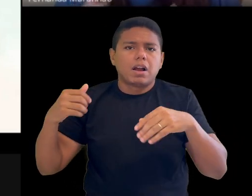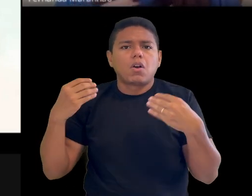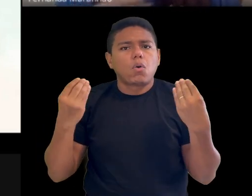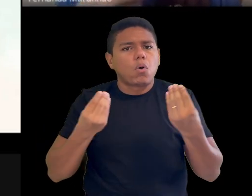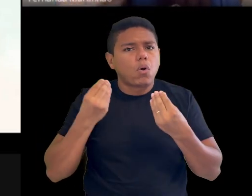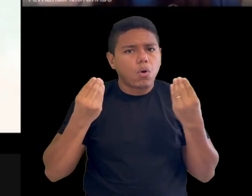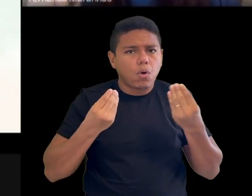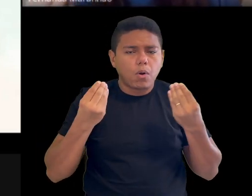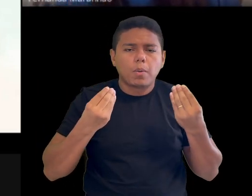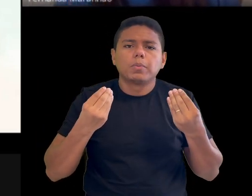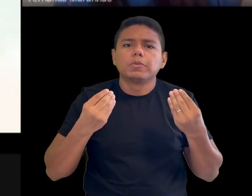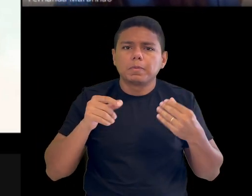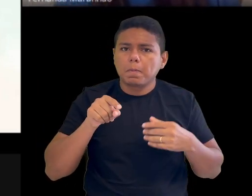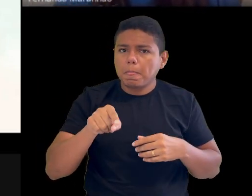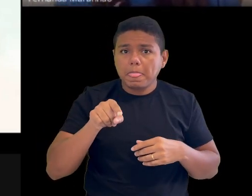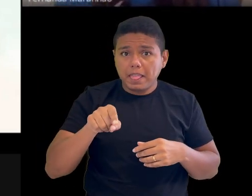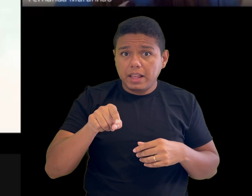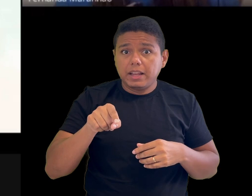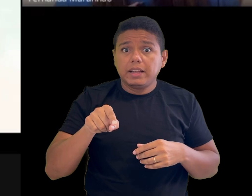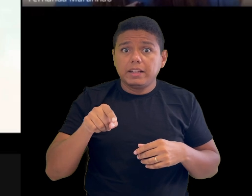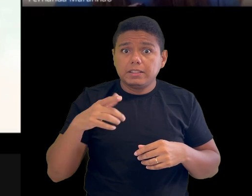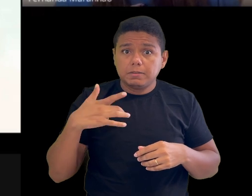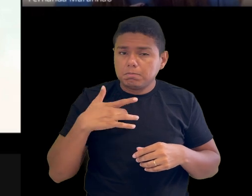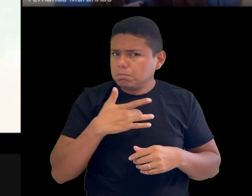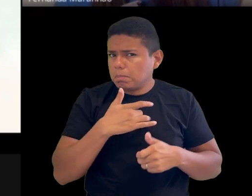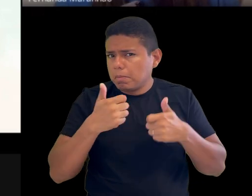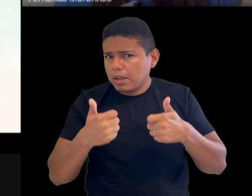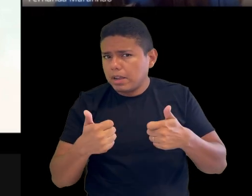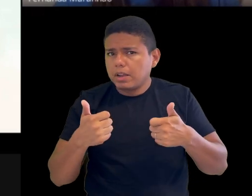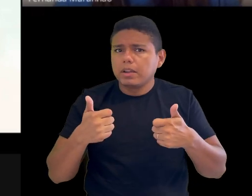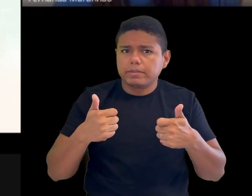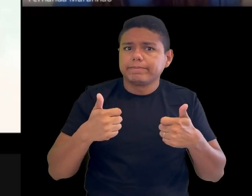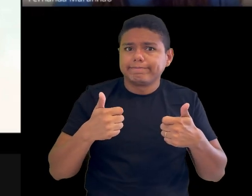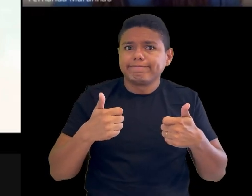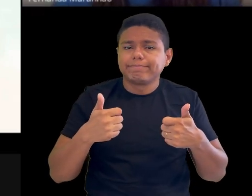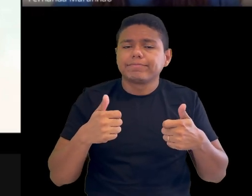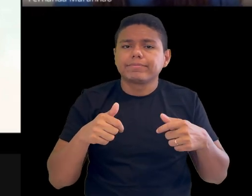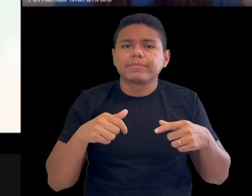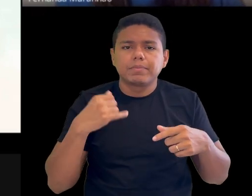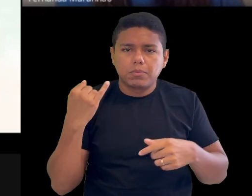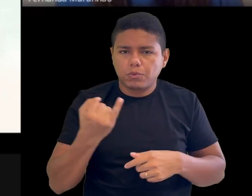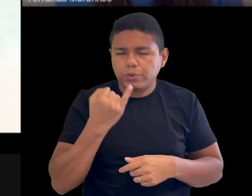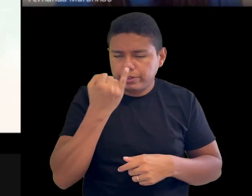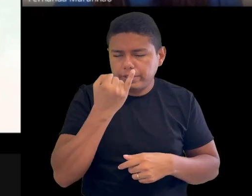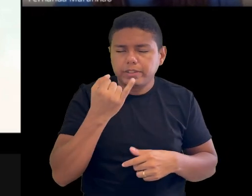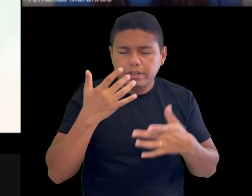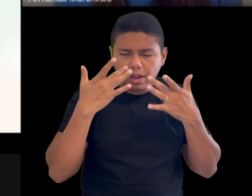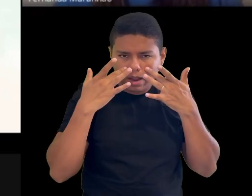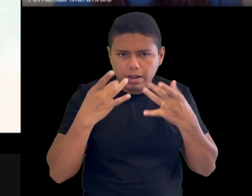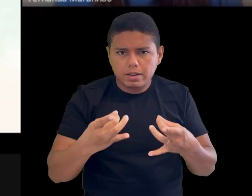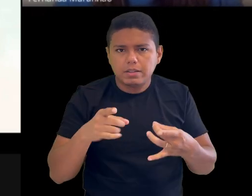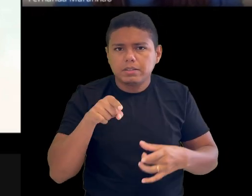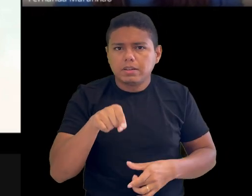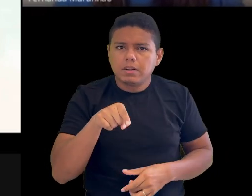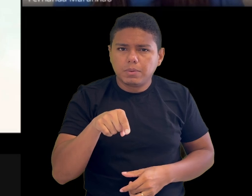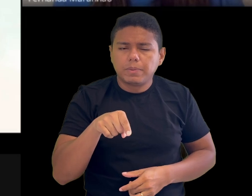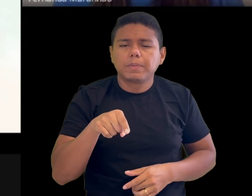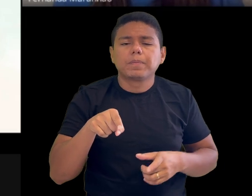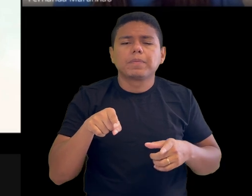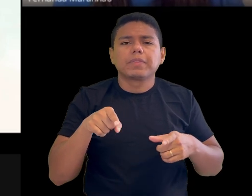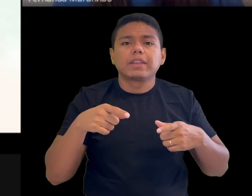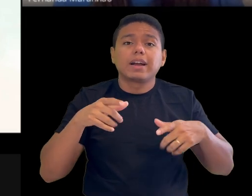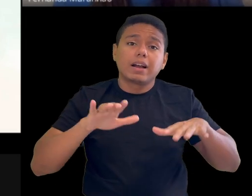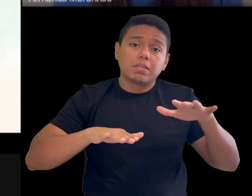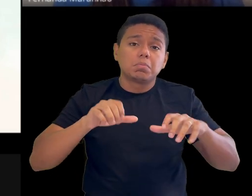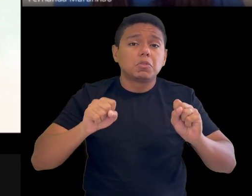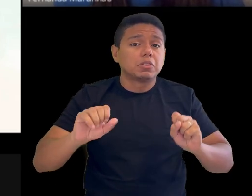extremamente comum que a ausculta esteja alterada também e que seja necessário fazer essa interrupção com